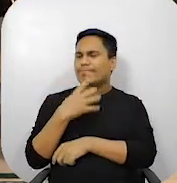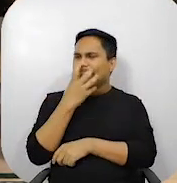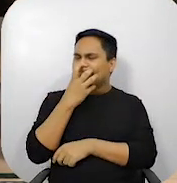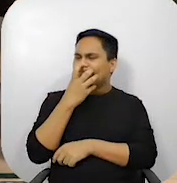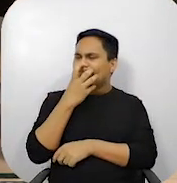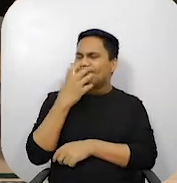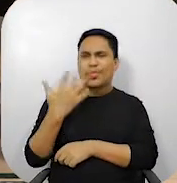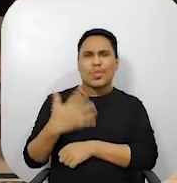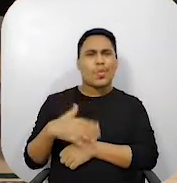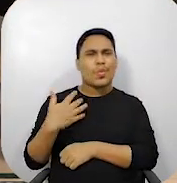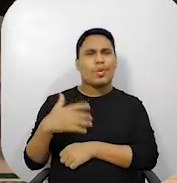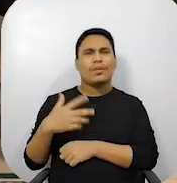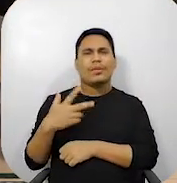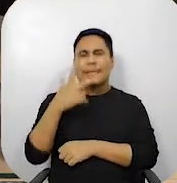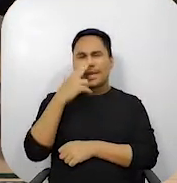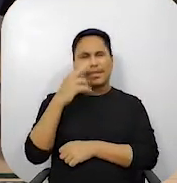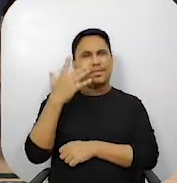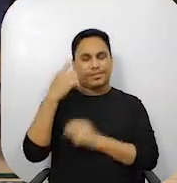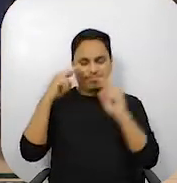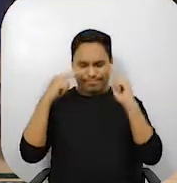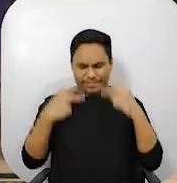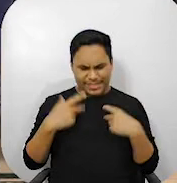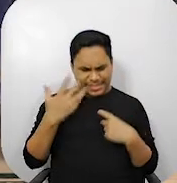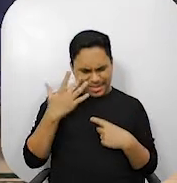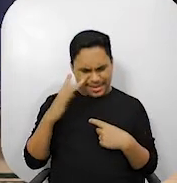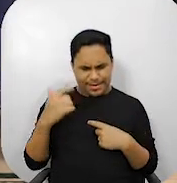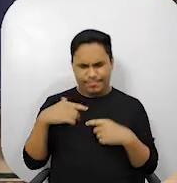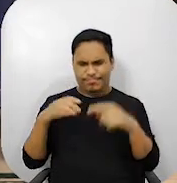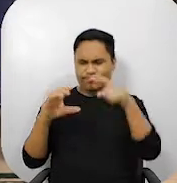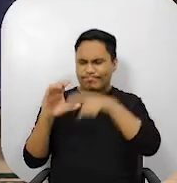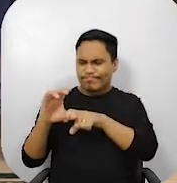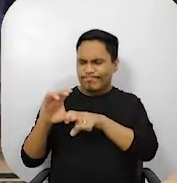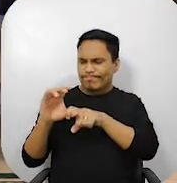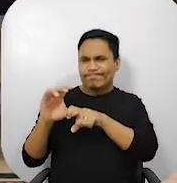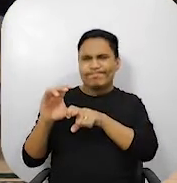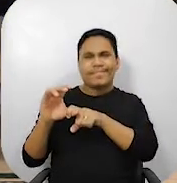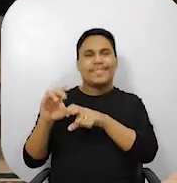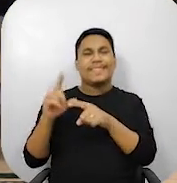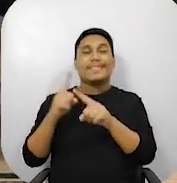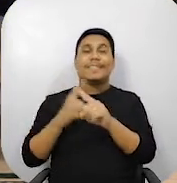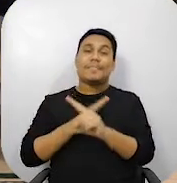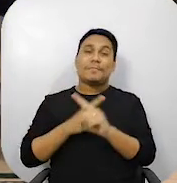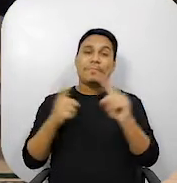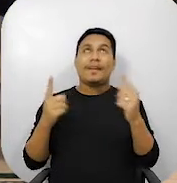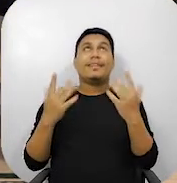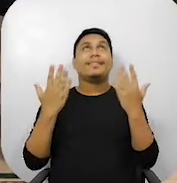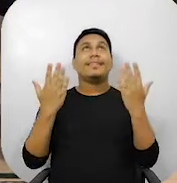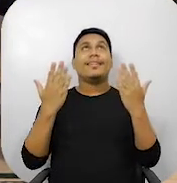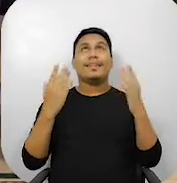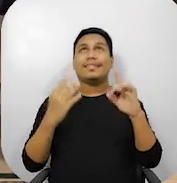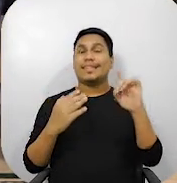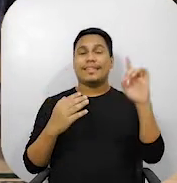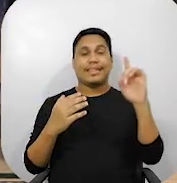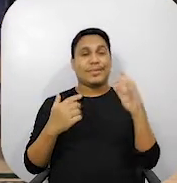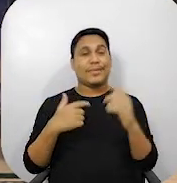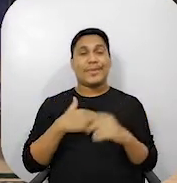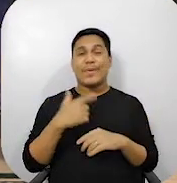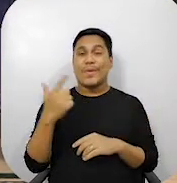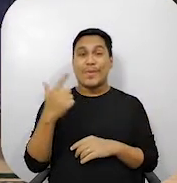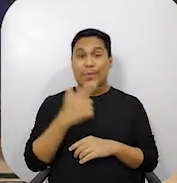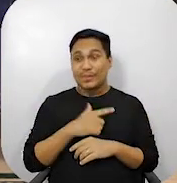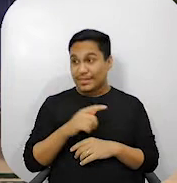me entregue na tanto de Cecília Meireles que mas graças a Deus eu fui redmi da